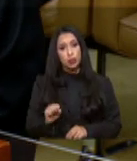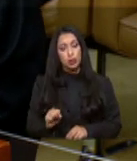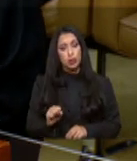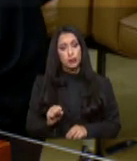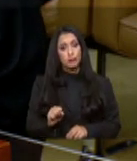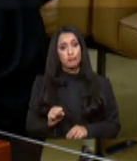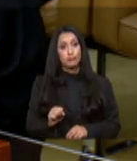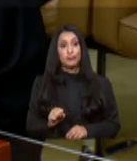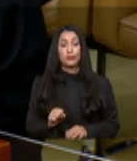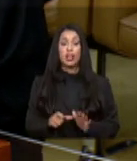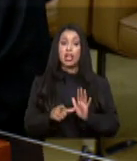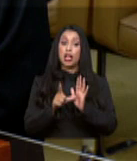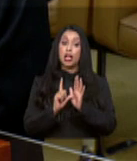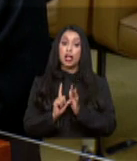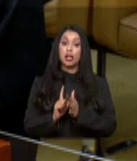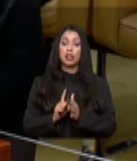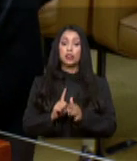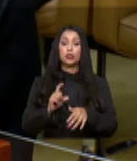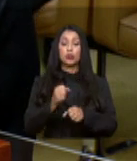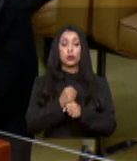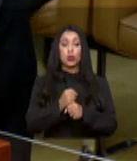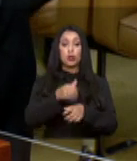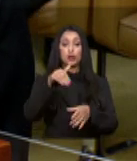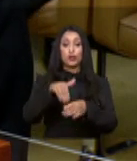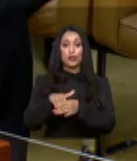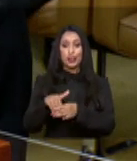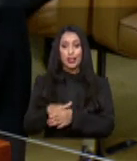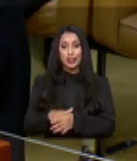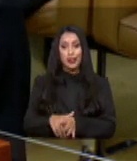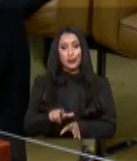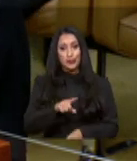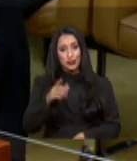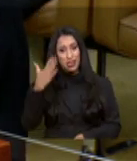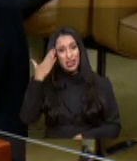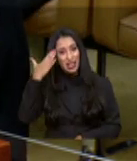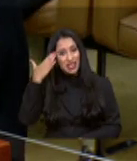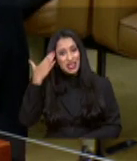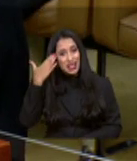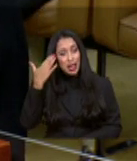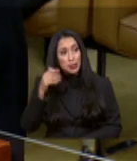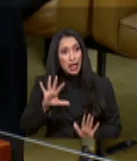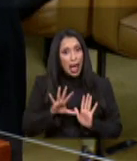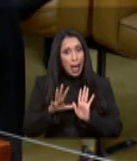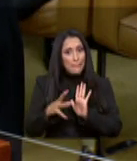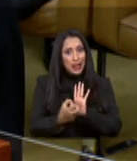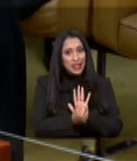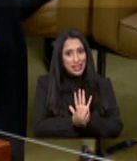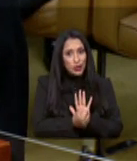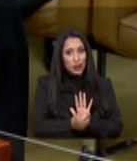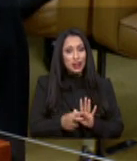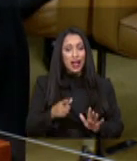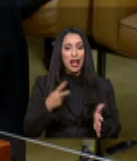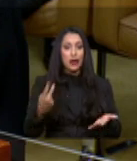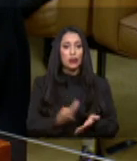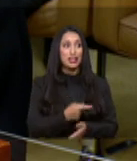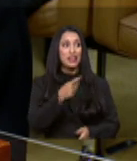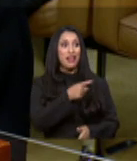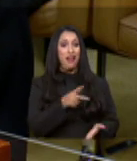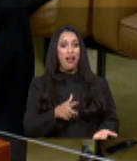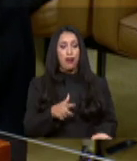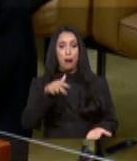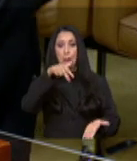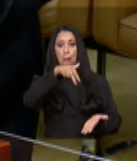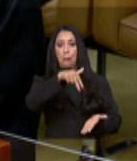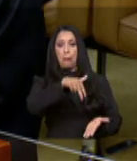ano eleitoral. Não sei se os senhores e senhoras sabem, mas ano eleitoral na Amazônia, caminhão toureiro é palanque